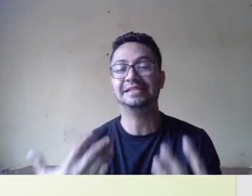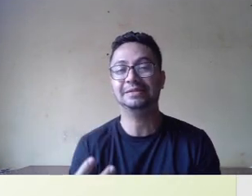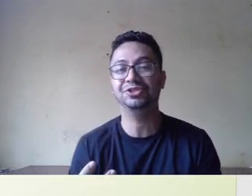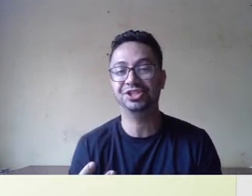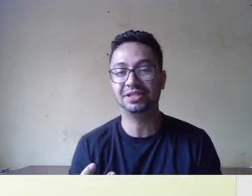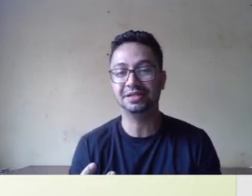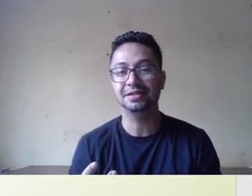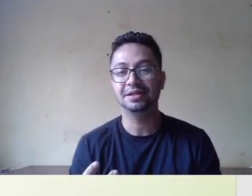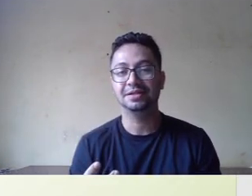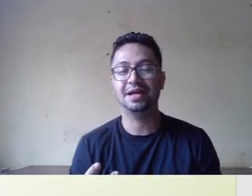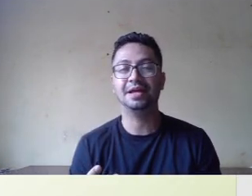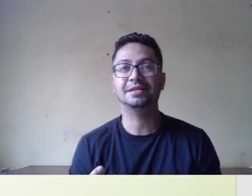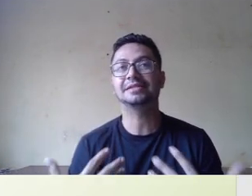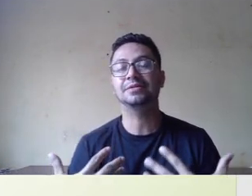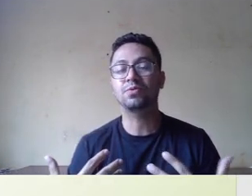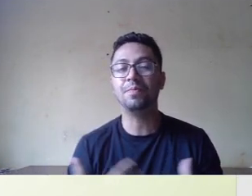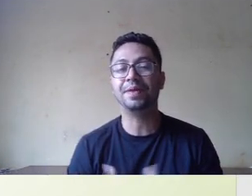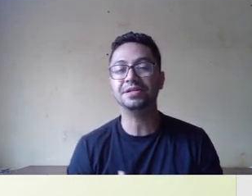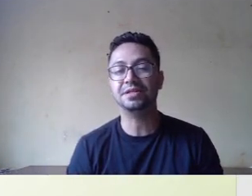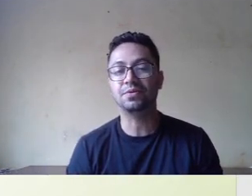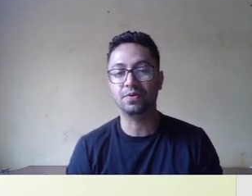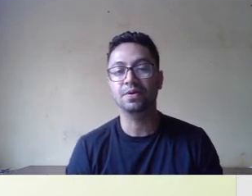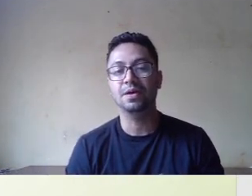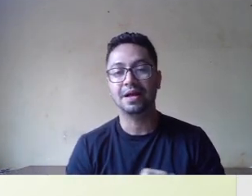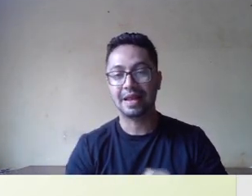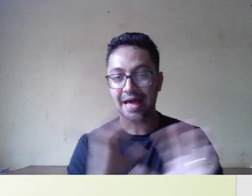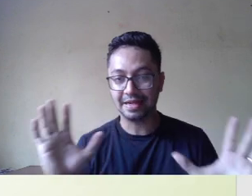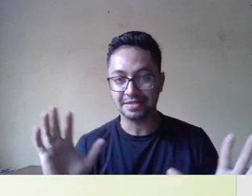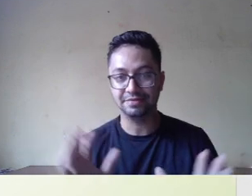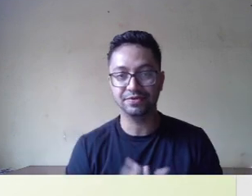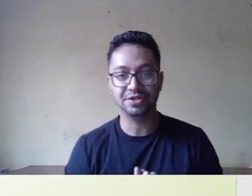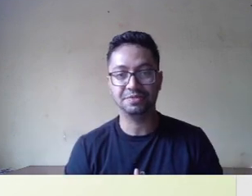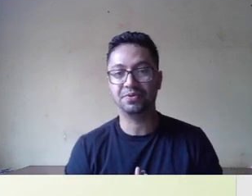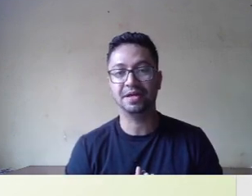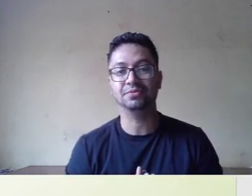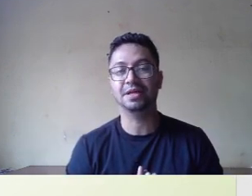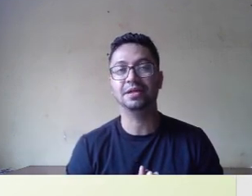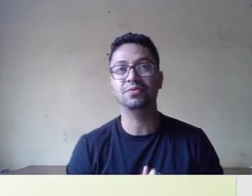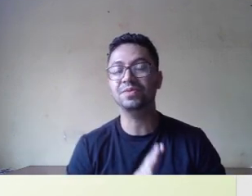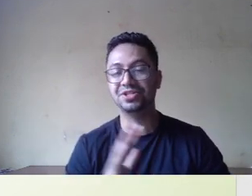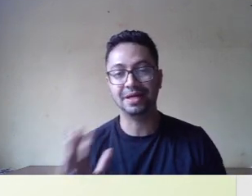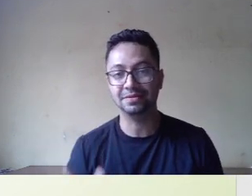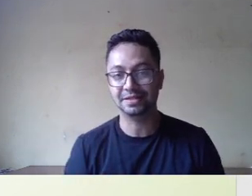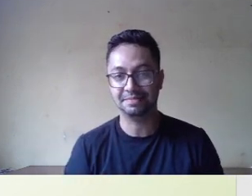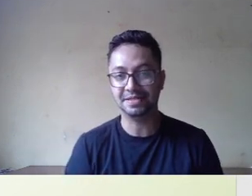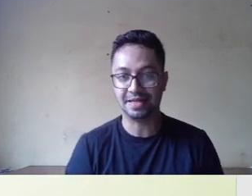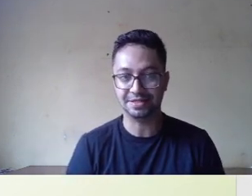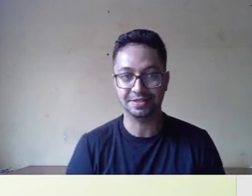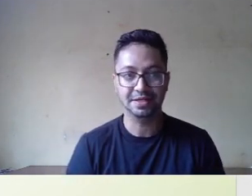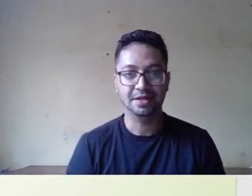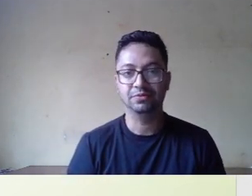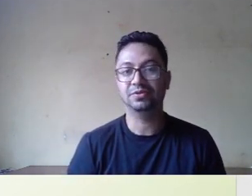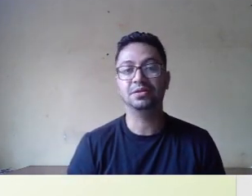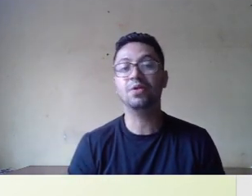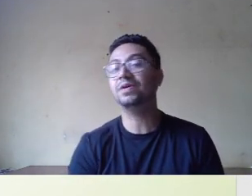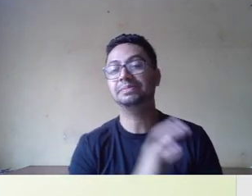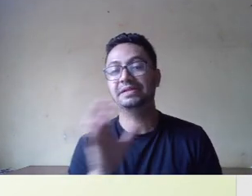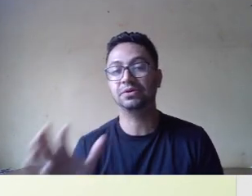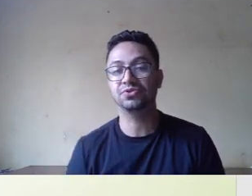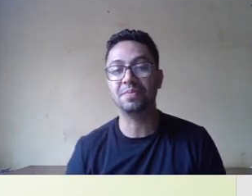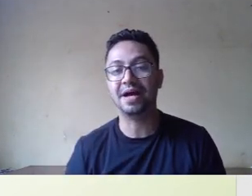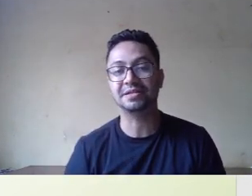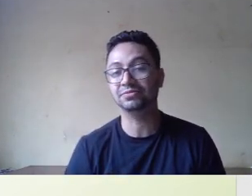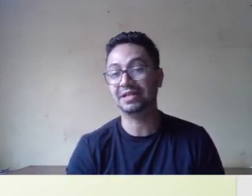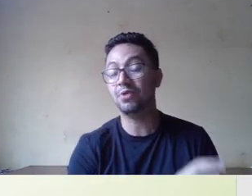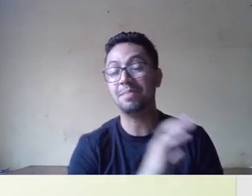mensagem está sendo dita, né, e está sendo compreendida com clareza, viu, gente? Porque não tem nenhum mistério nessa mensagem. Não tem nenhuma